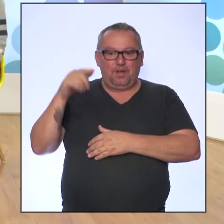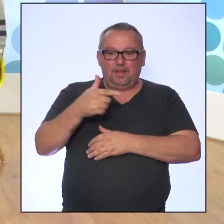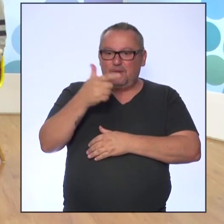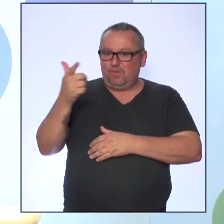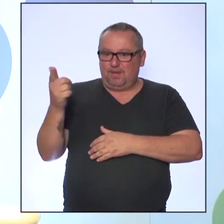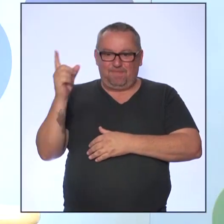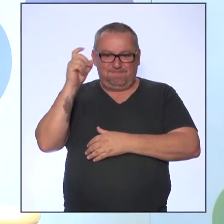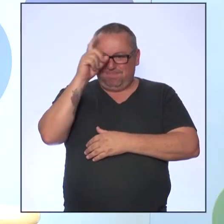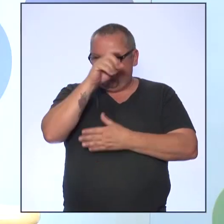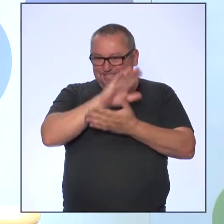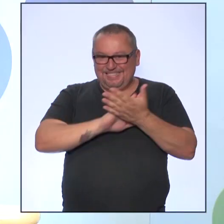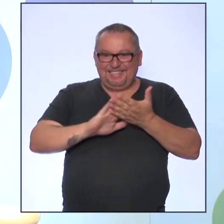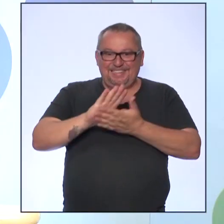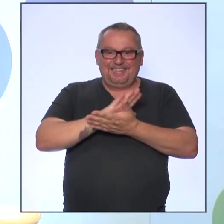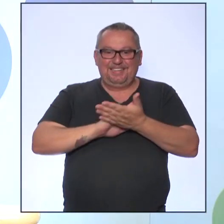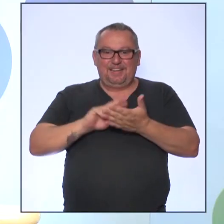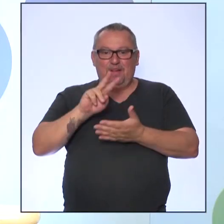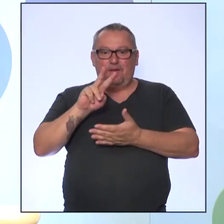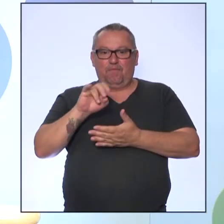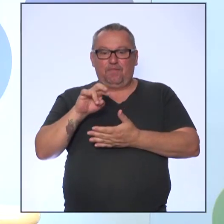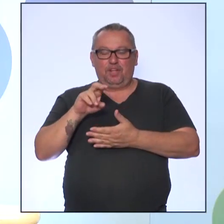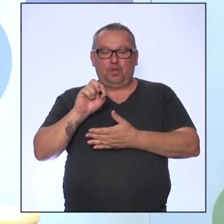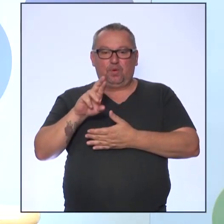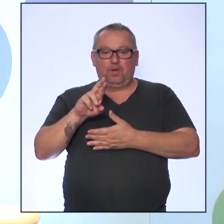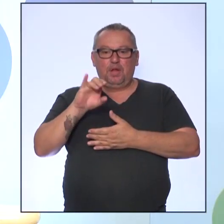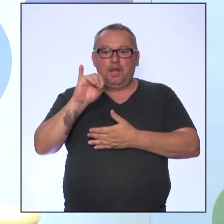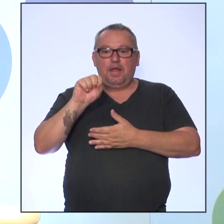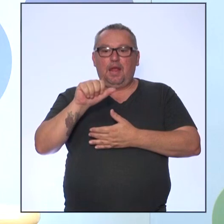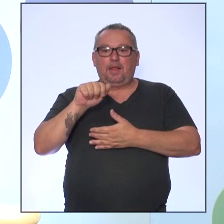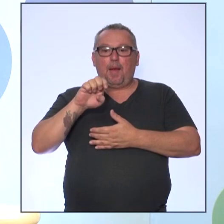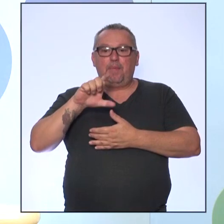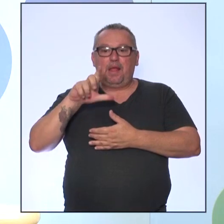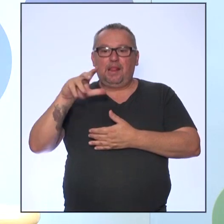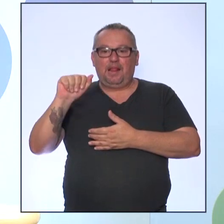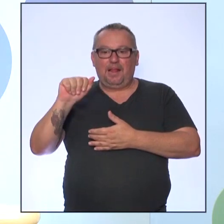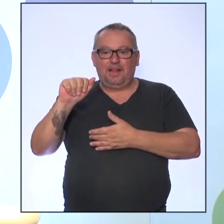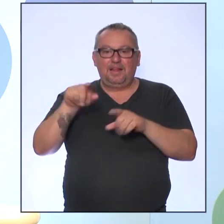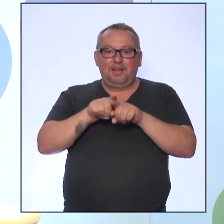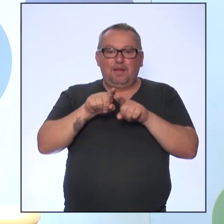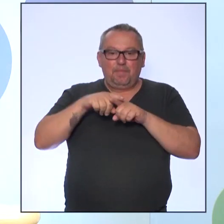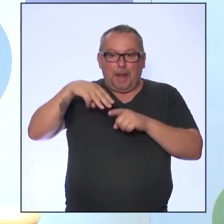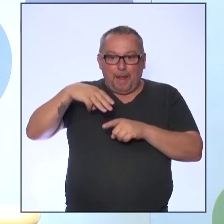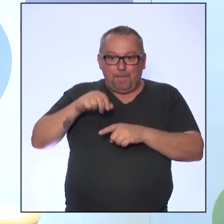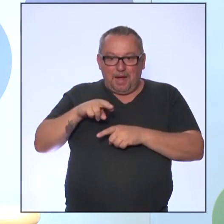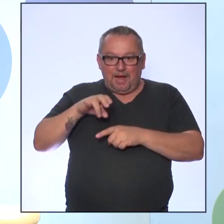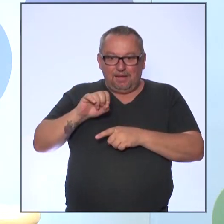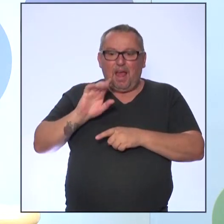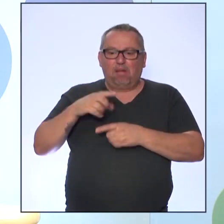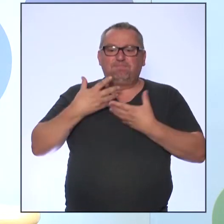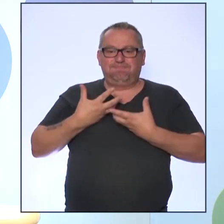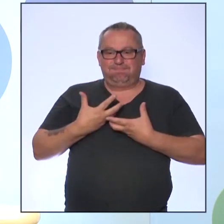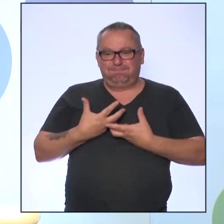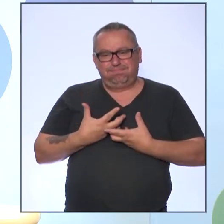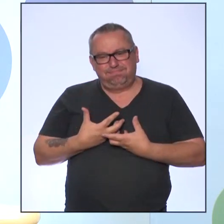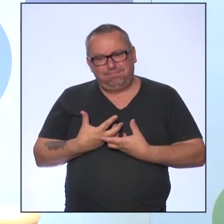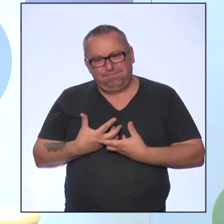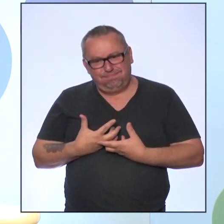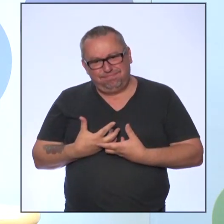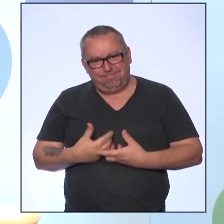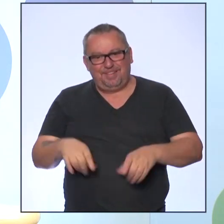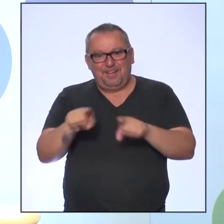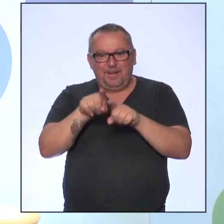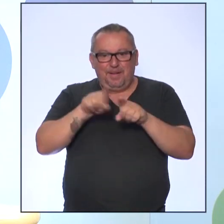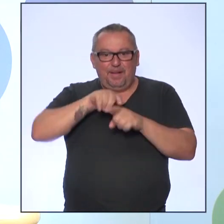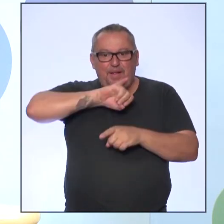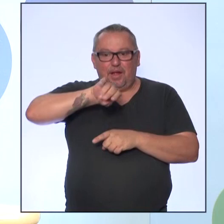nenhuma dificuldade, é o caso do Vitor, da Isabela. A Mari disse que já cansou muito. A